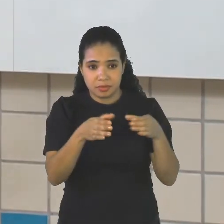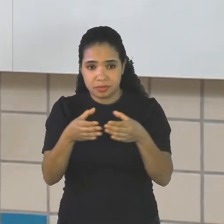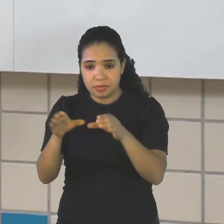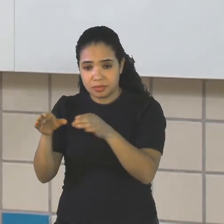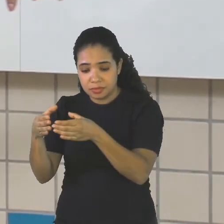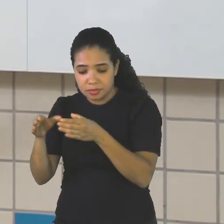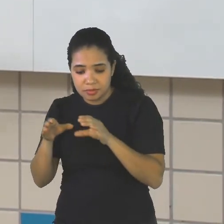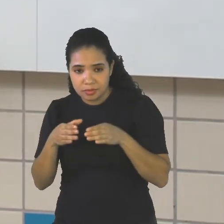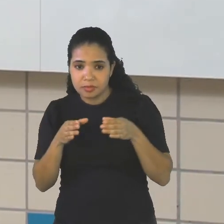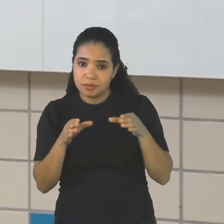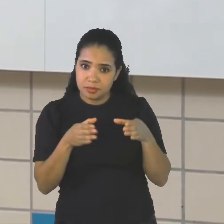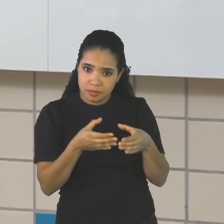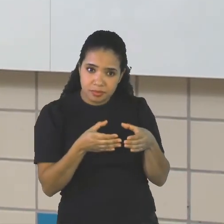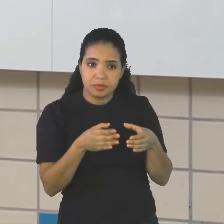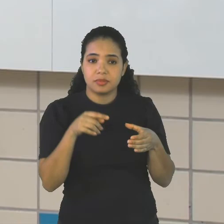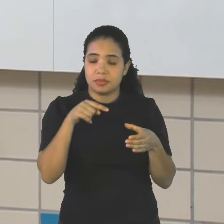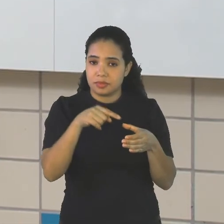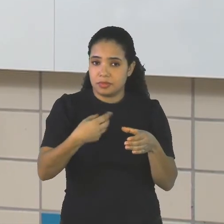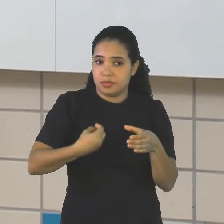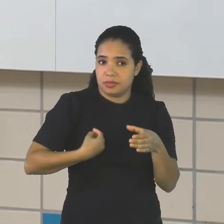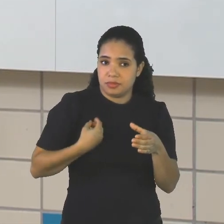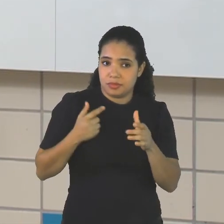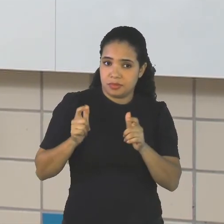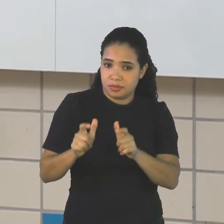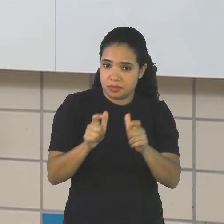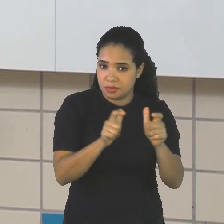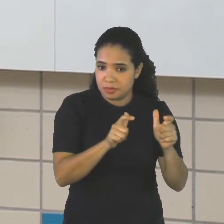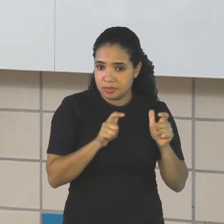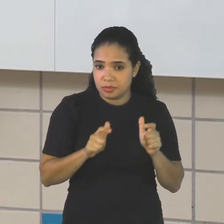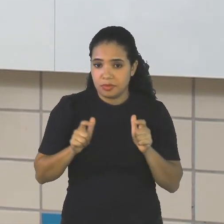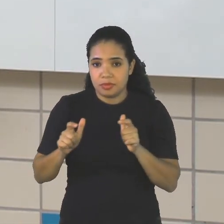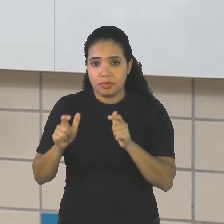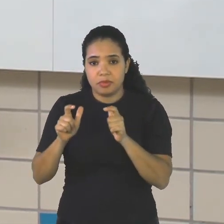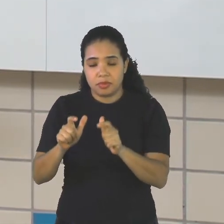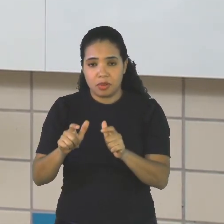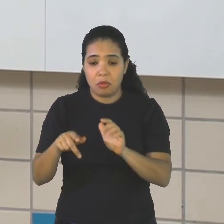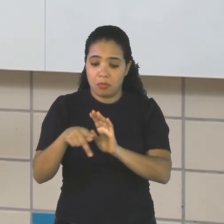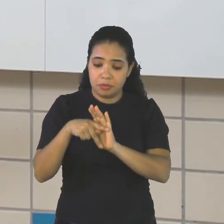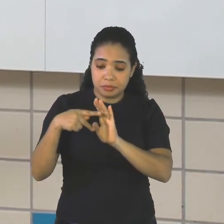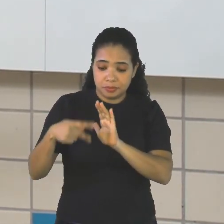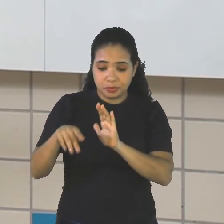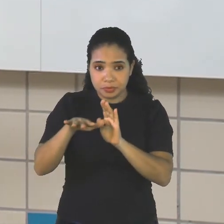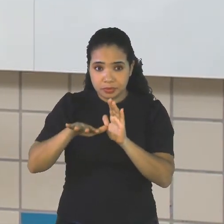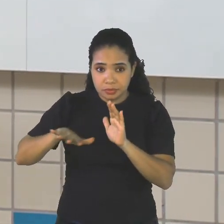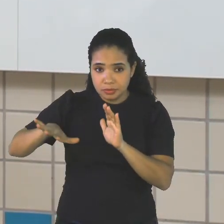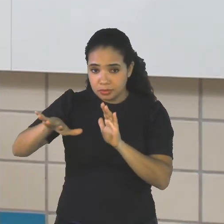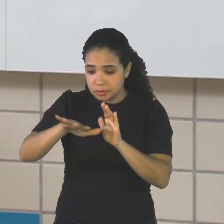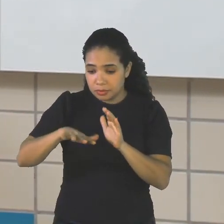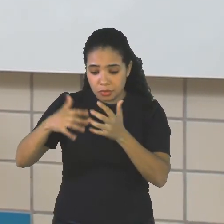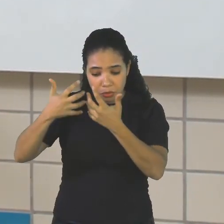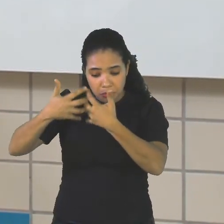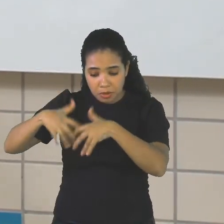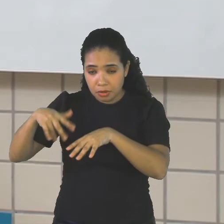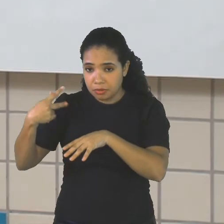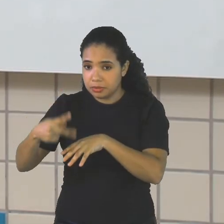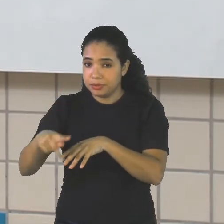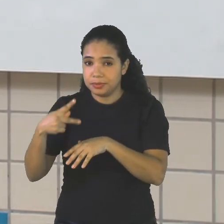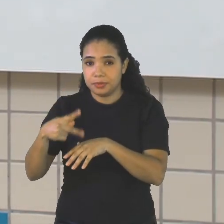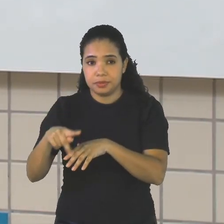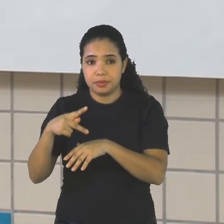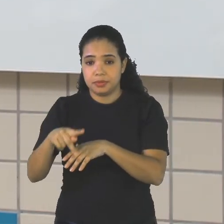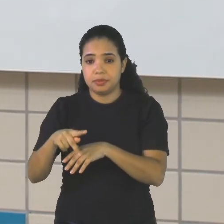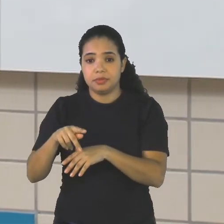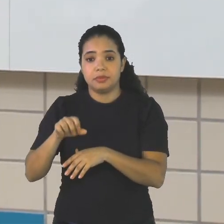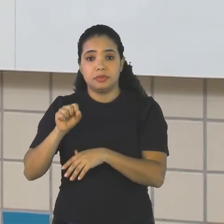vivem em determinado local, são aquelas espécies que são natural dali e se por acaso ocorre alguma barreira,